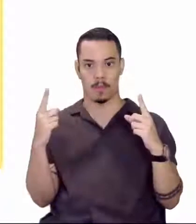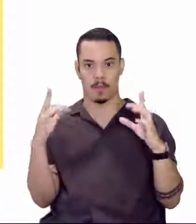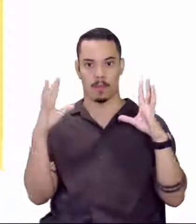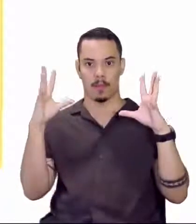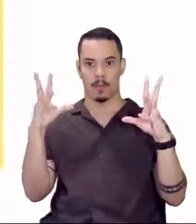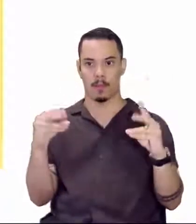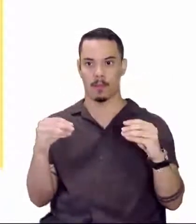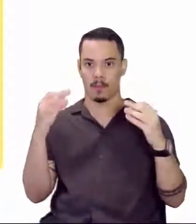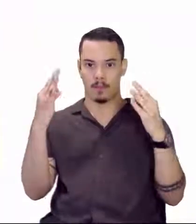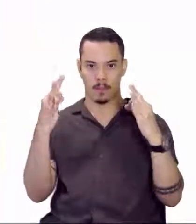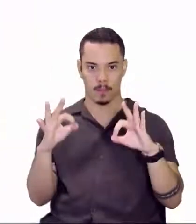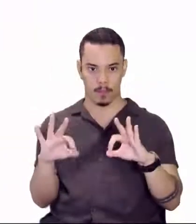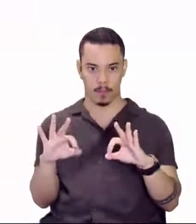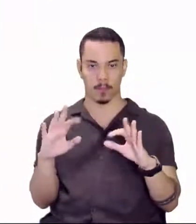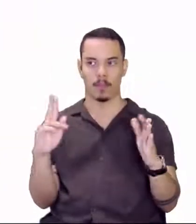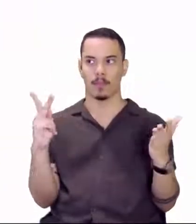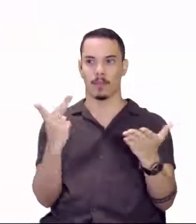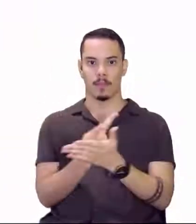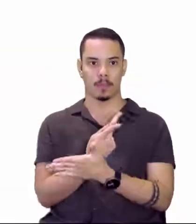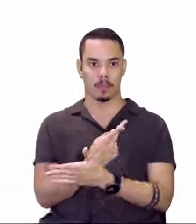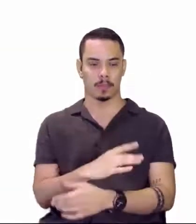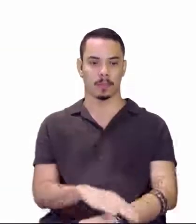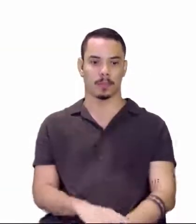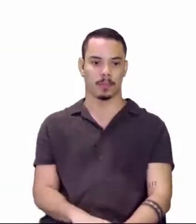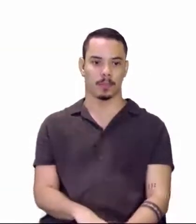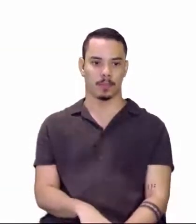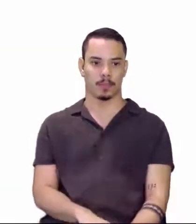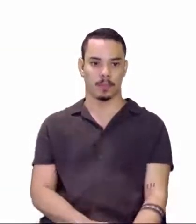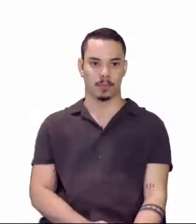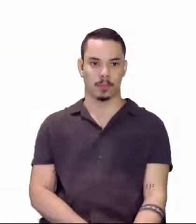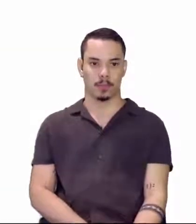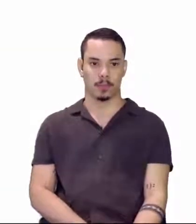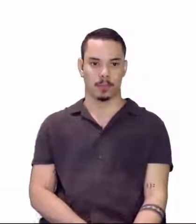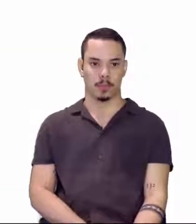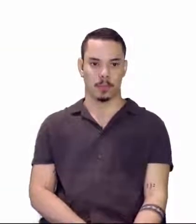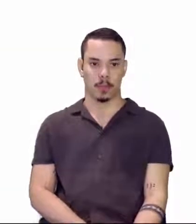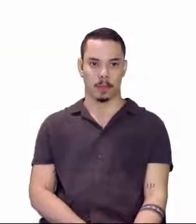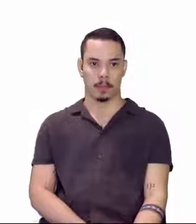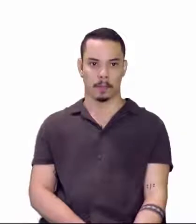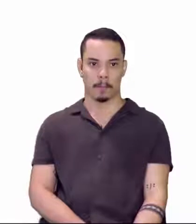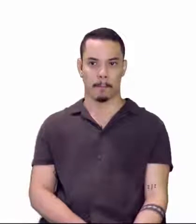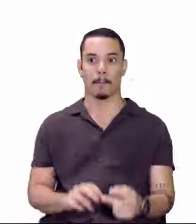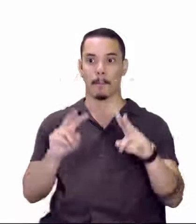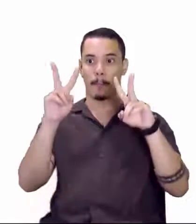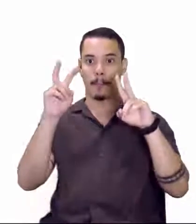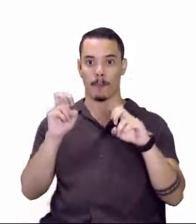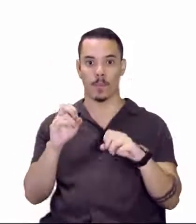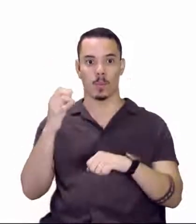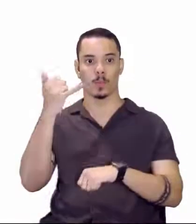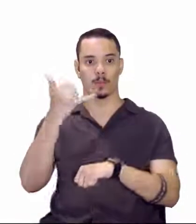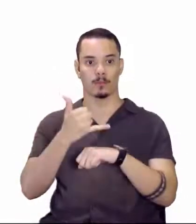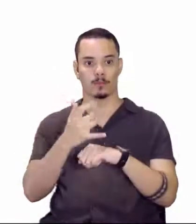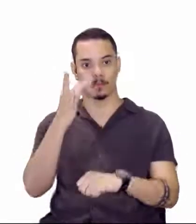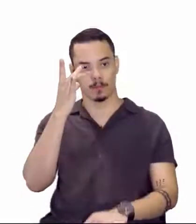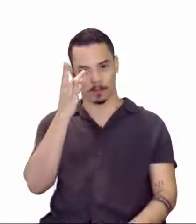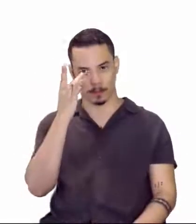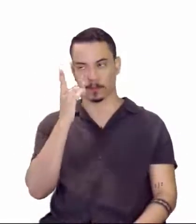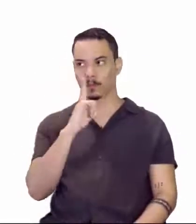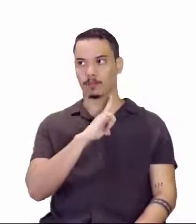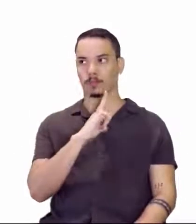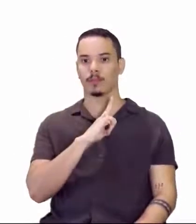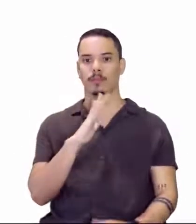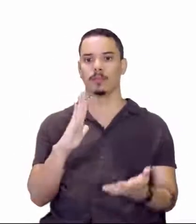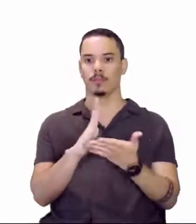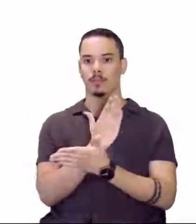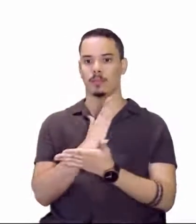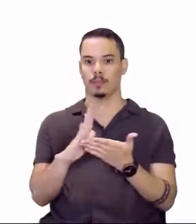com certeza, acontecem. Sobre o estado físico dos elementos químicos, nós temos aqui, ó.